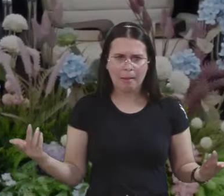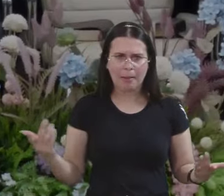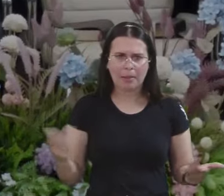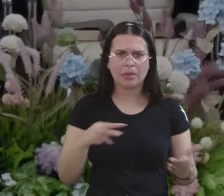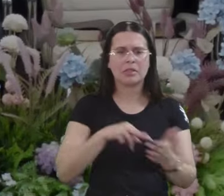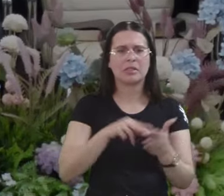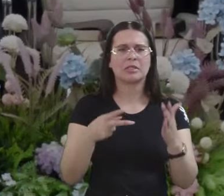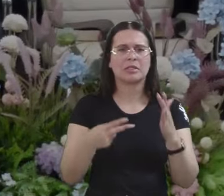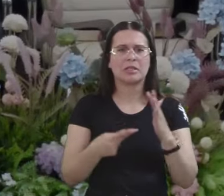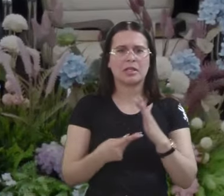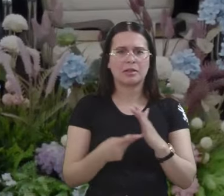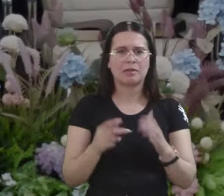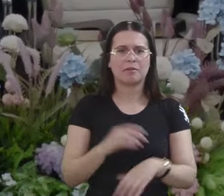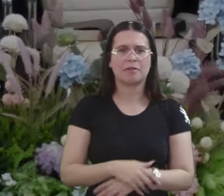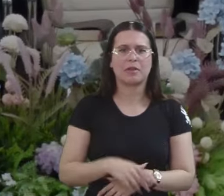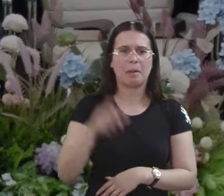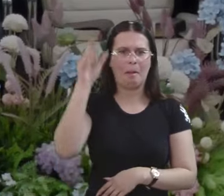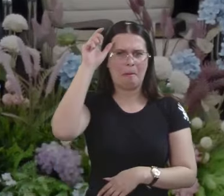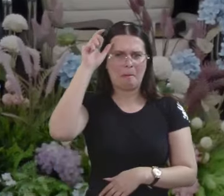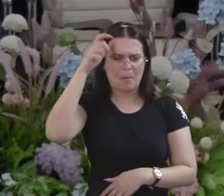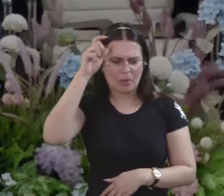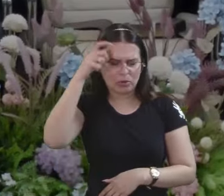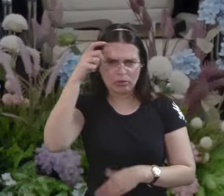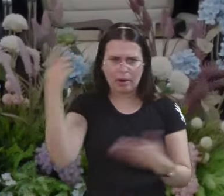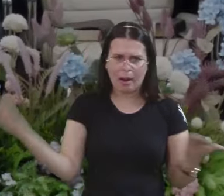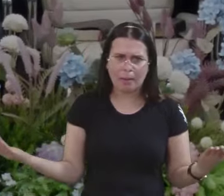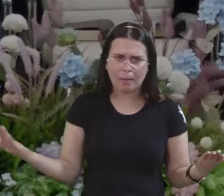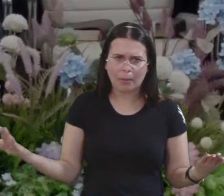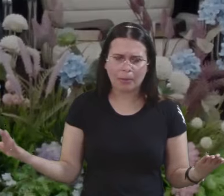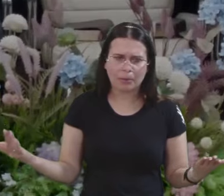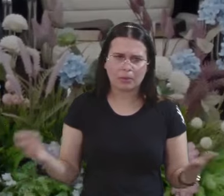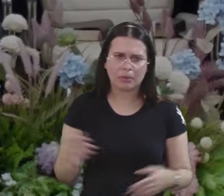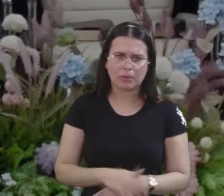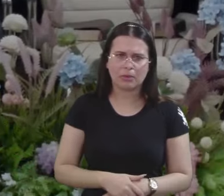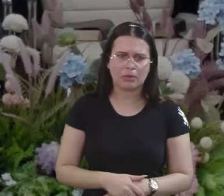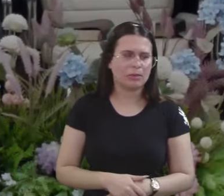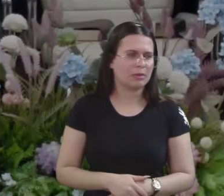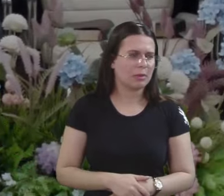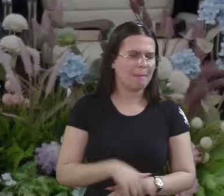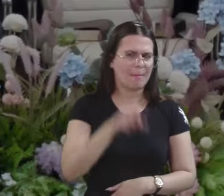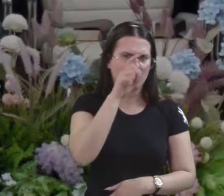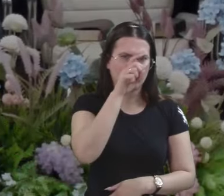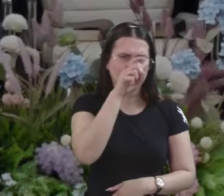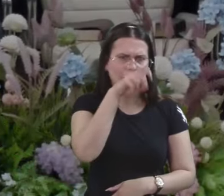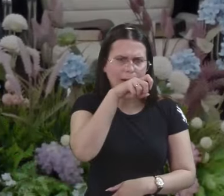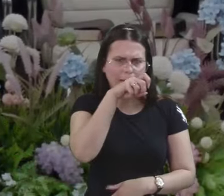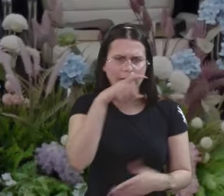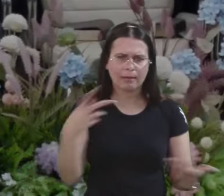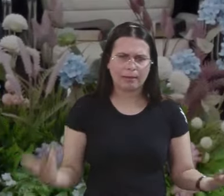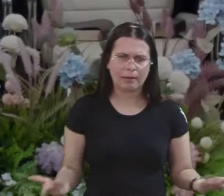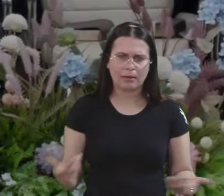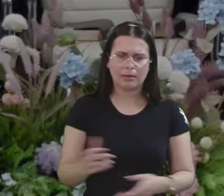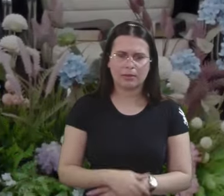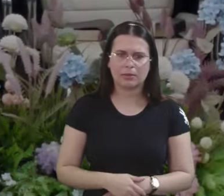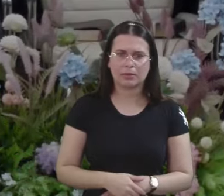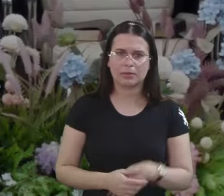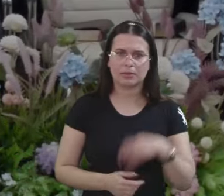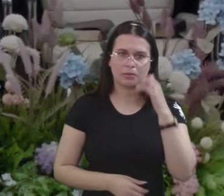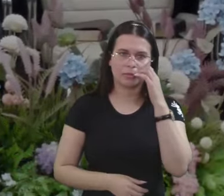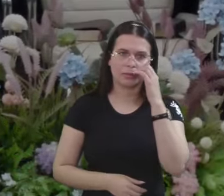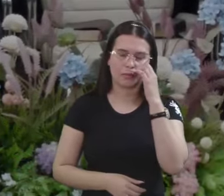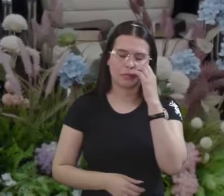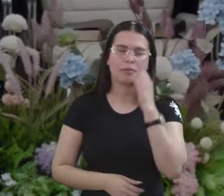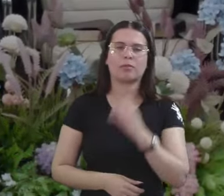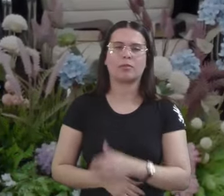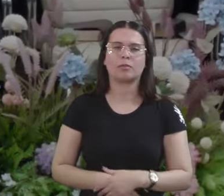que traduzido é bruxaria. Bruxaria. Mas vai um pastorzão teológico, dono de uma igreja de